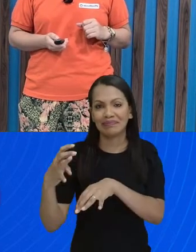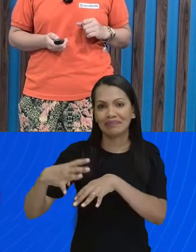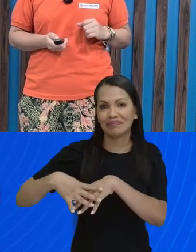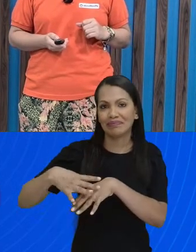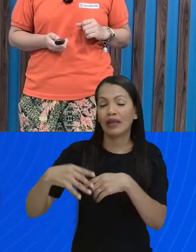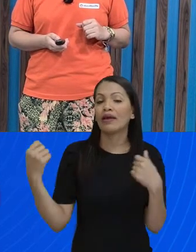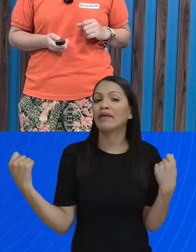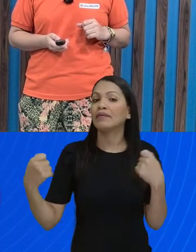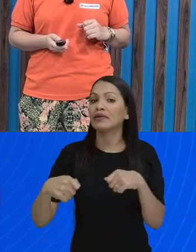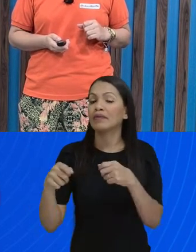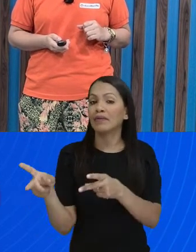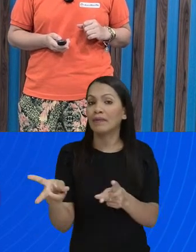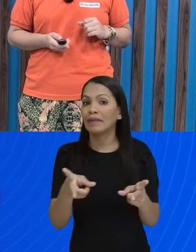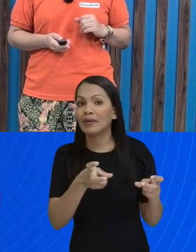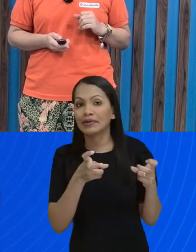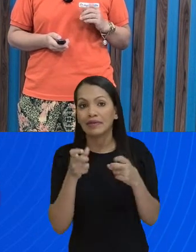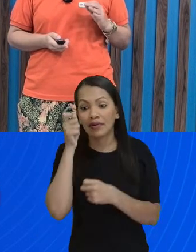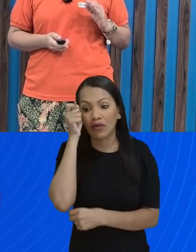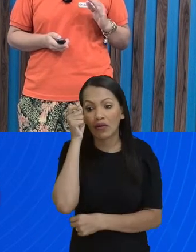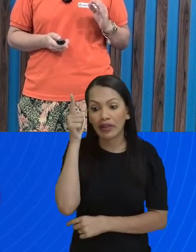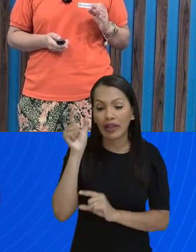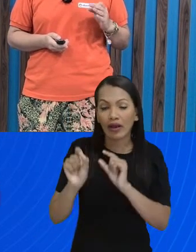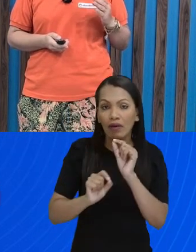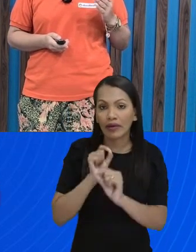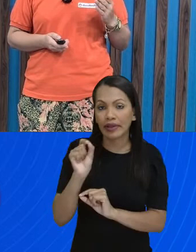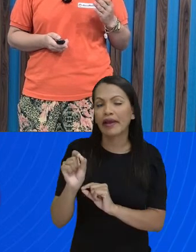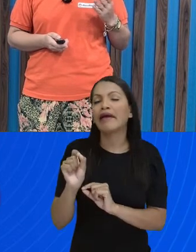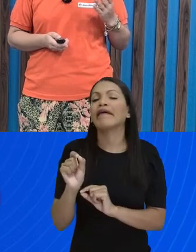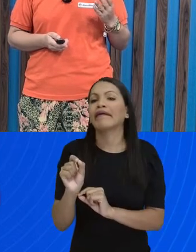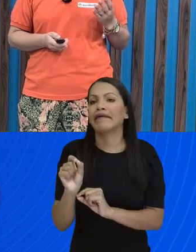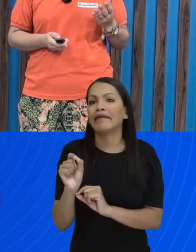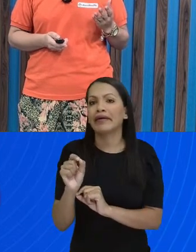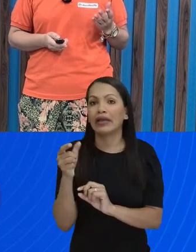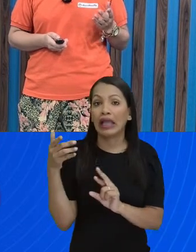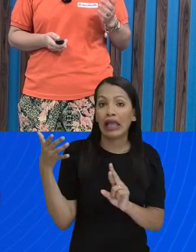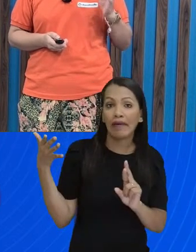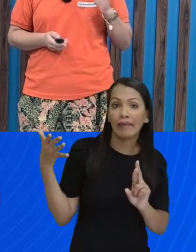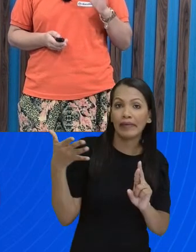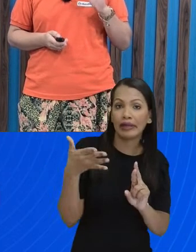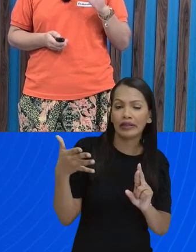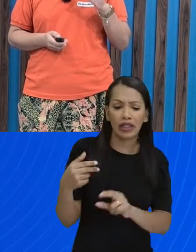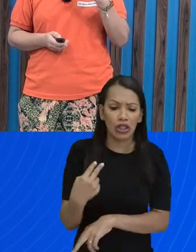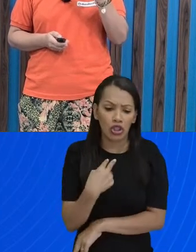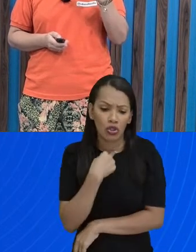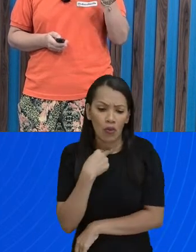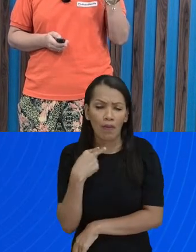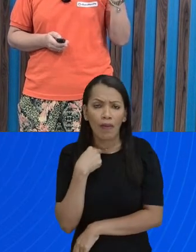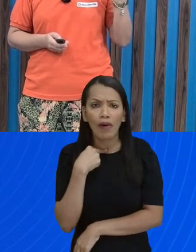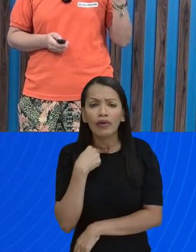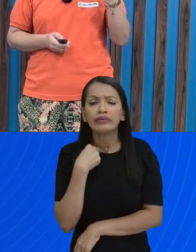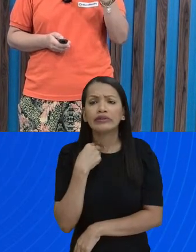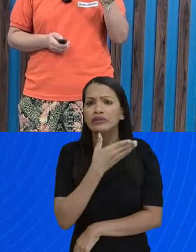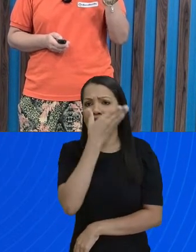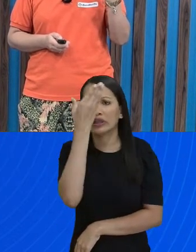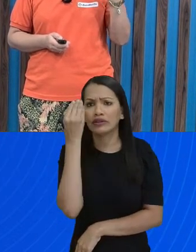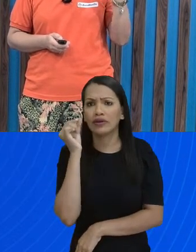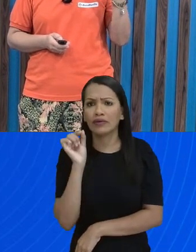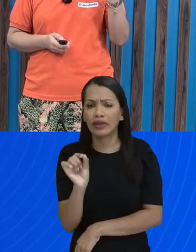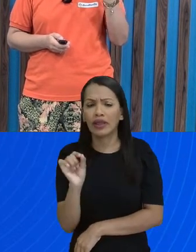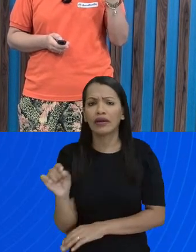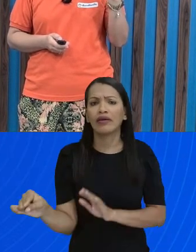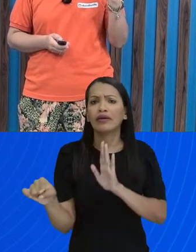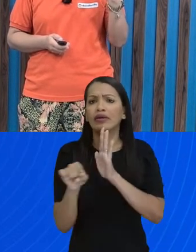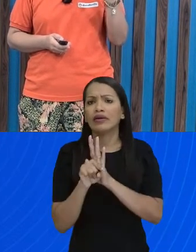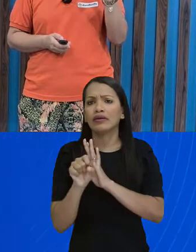ideia que o problema passa. Não esquecer o sinal que representa a subtração. Subtração é o tracinho, que eu esqueci de falar lá para